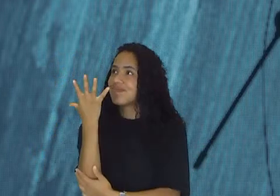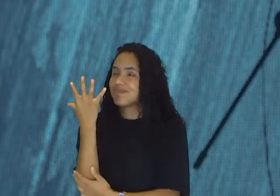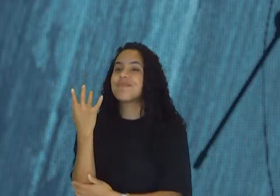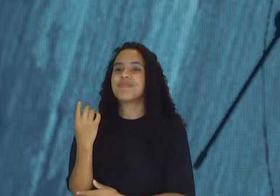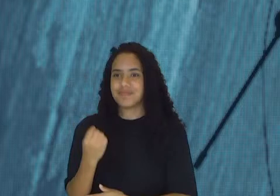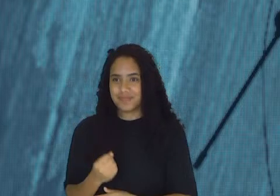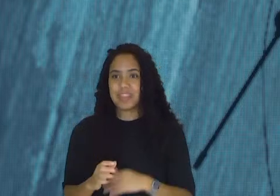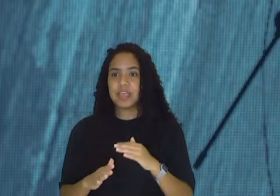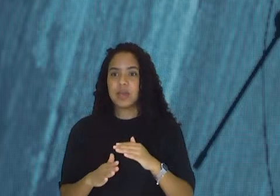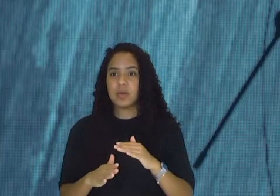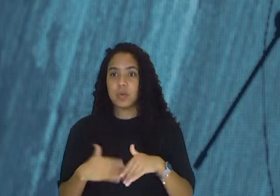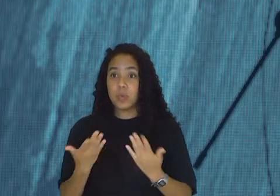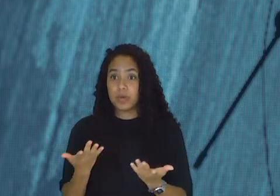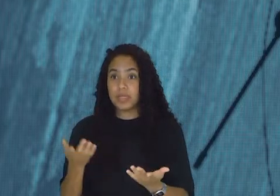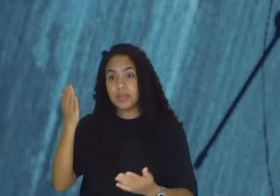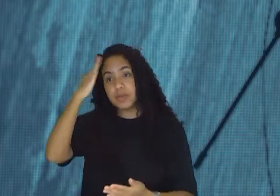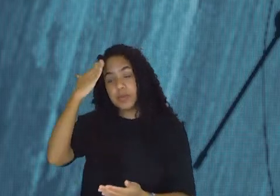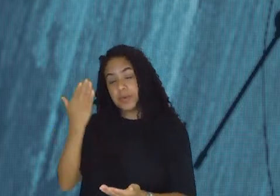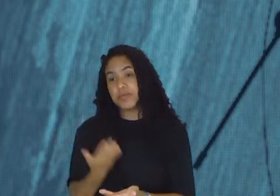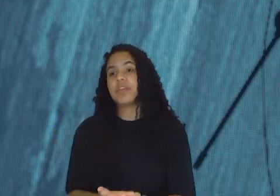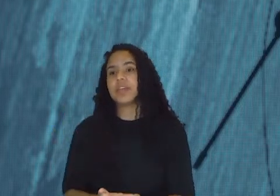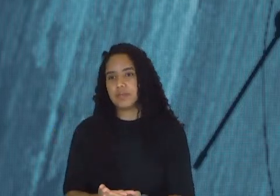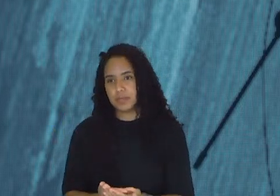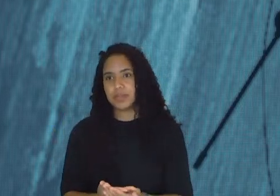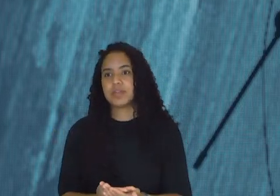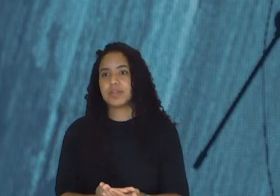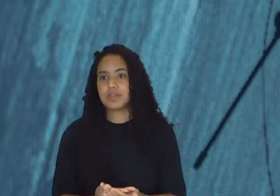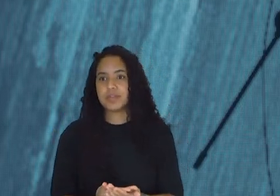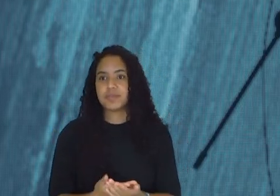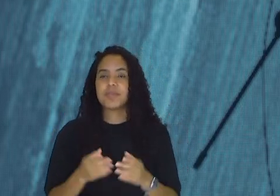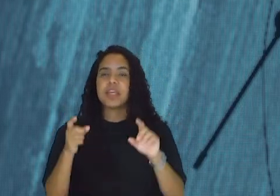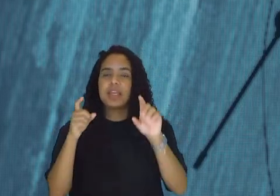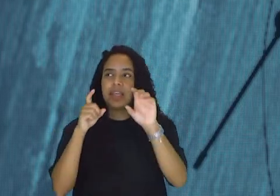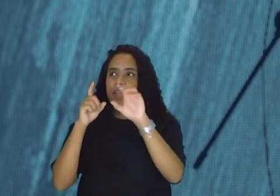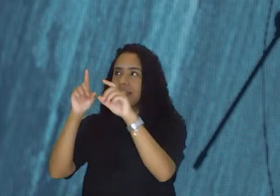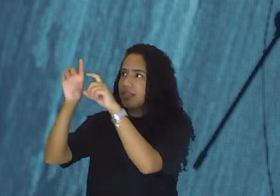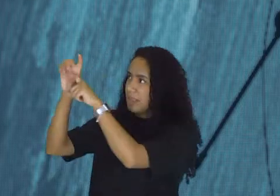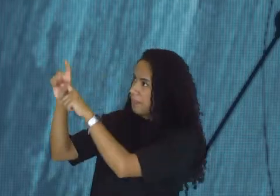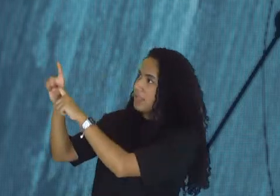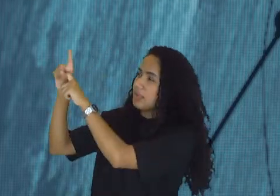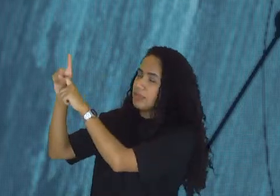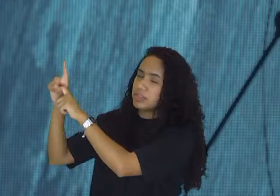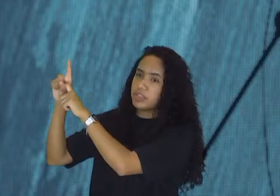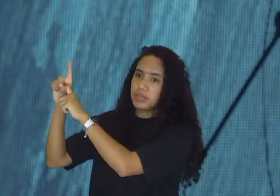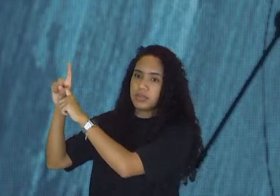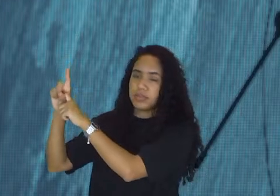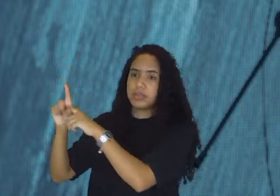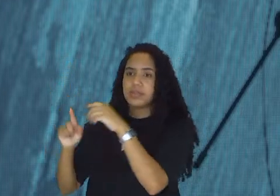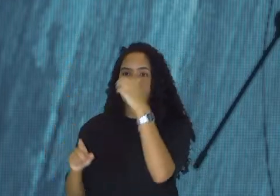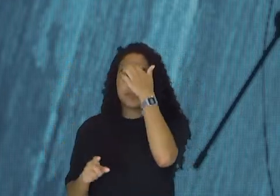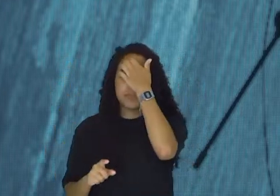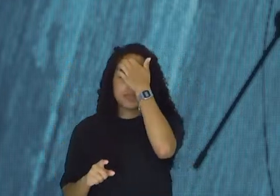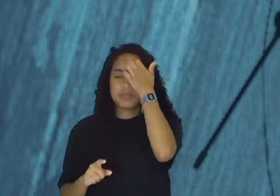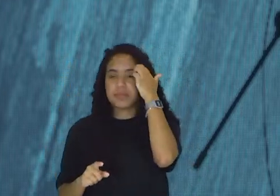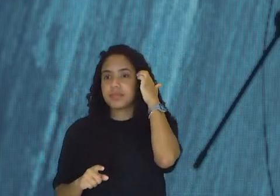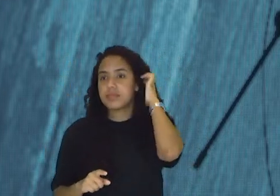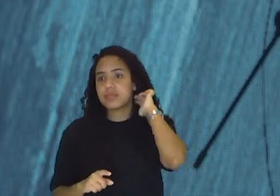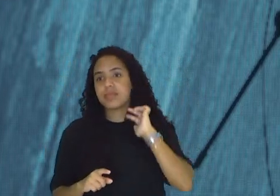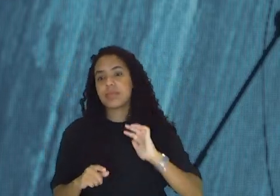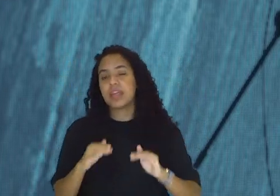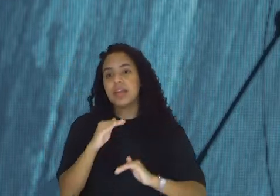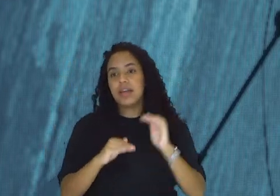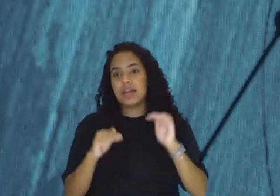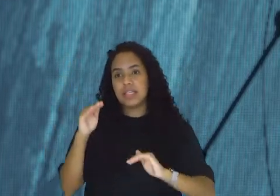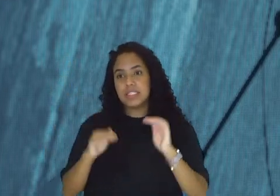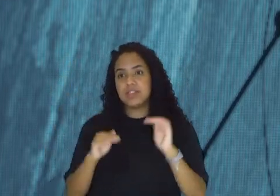A mentalidade de escassez faz com que a gente duvide do pai que tem. Na verdade, a